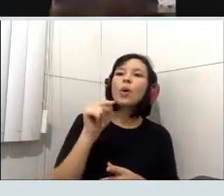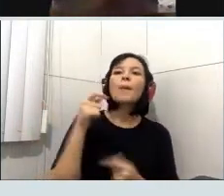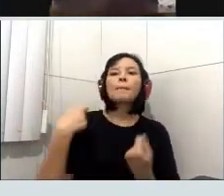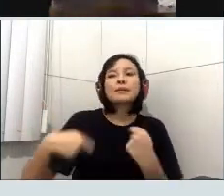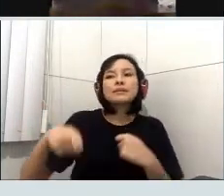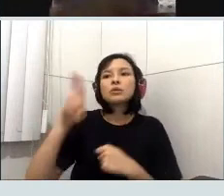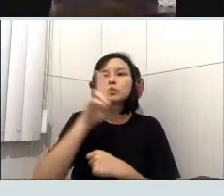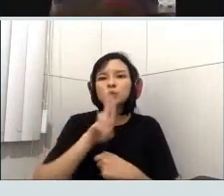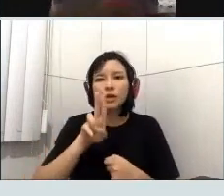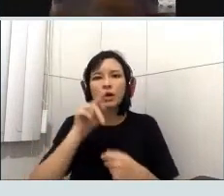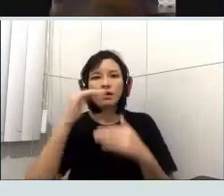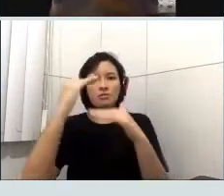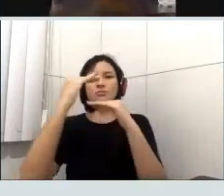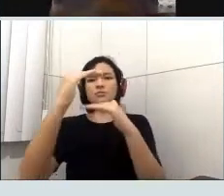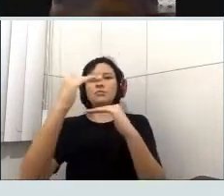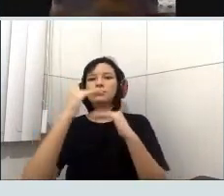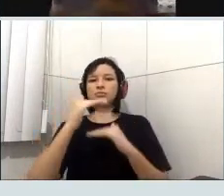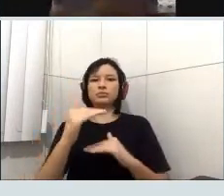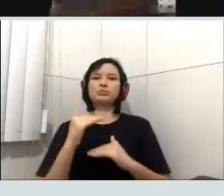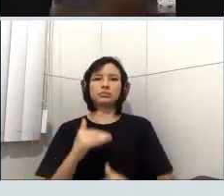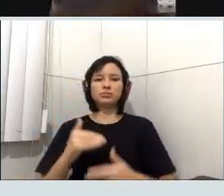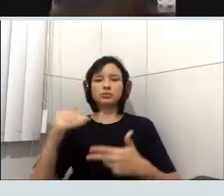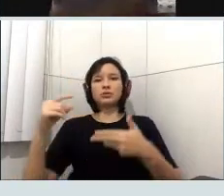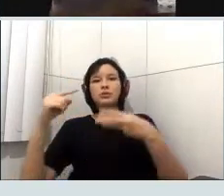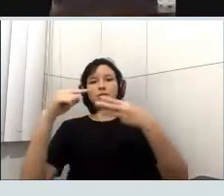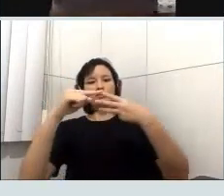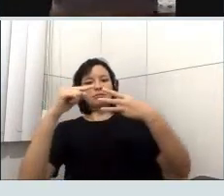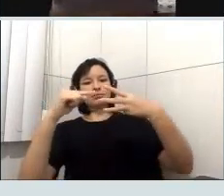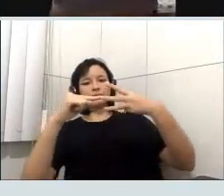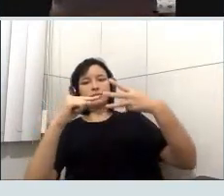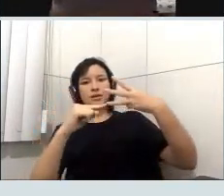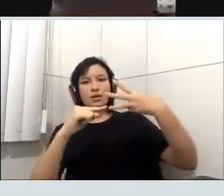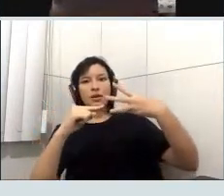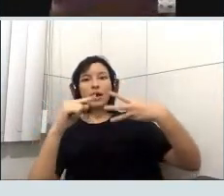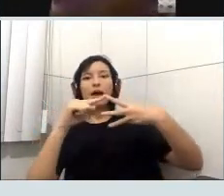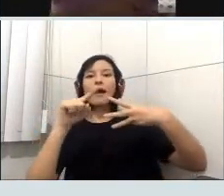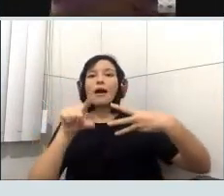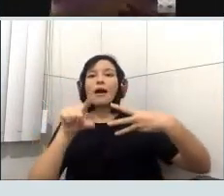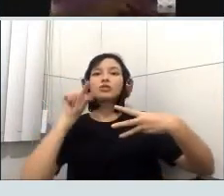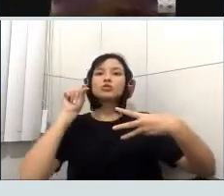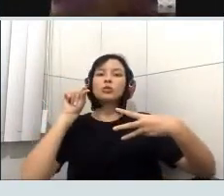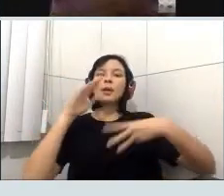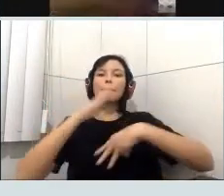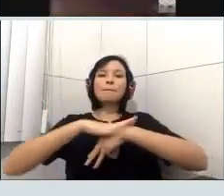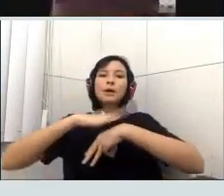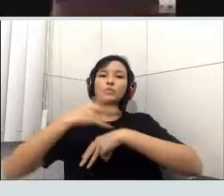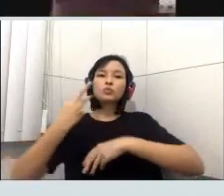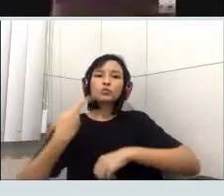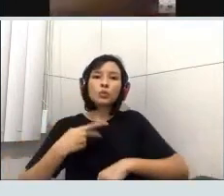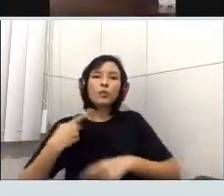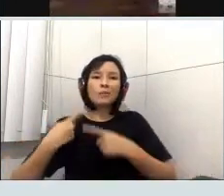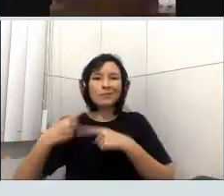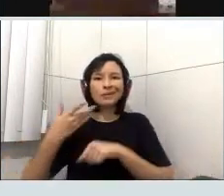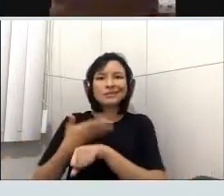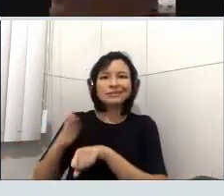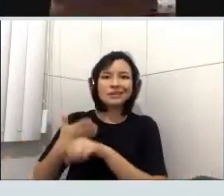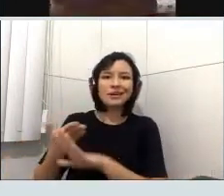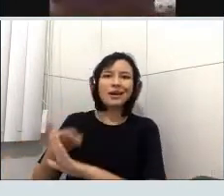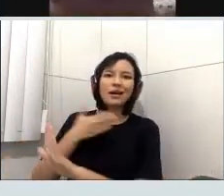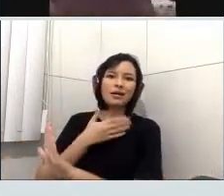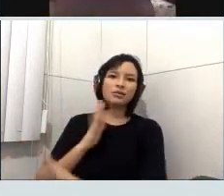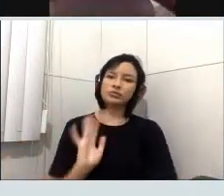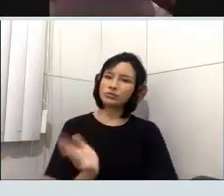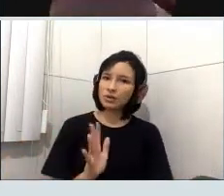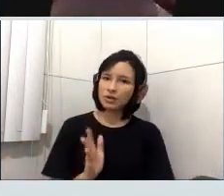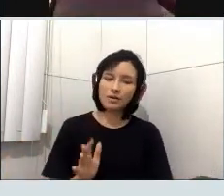isso. Mas o que vocês vão colocar lá é a escolha de vocês, certo? E havia a última pergunta, eu acho, que é de Maria